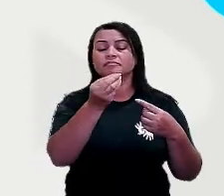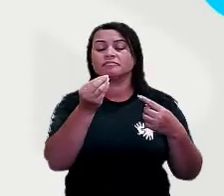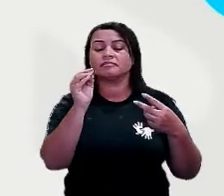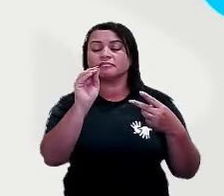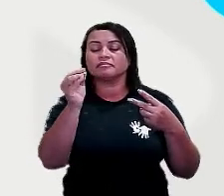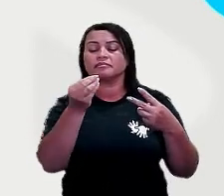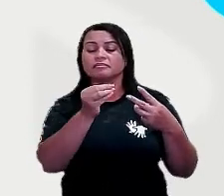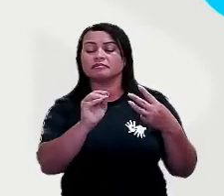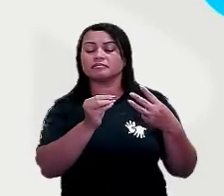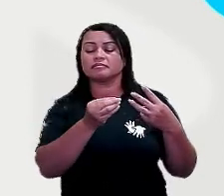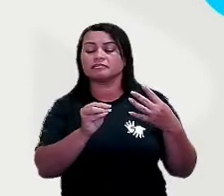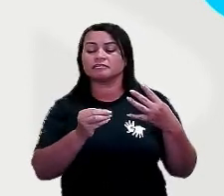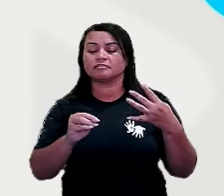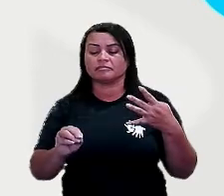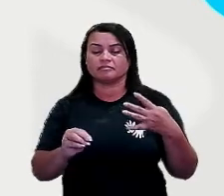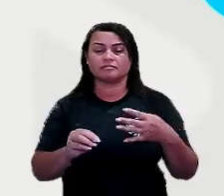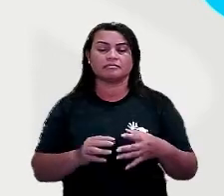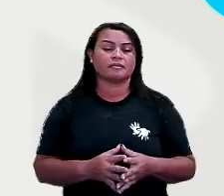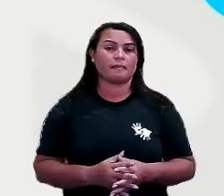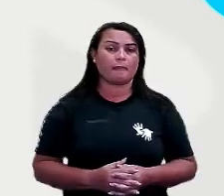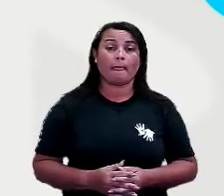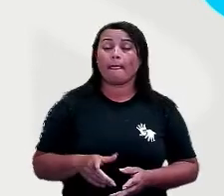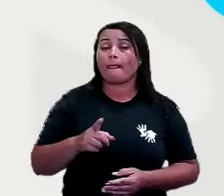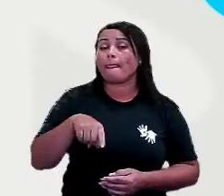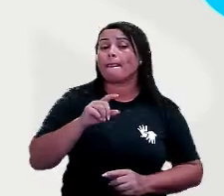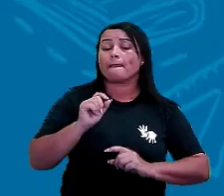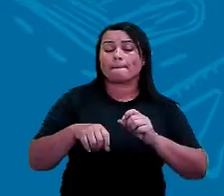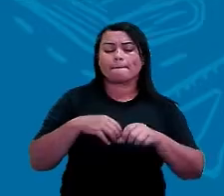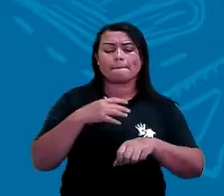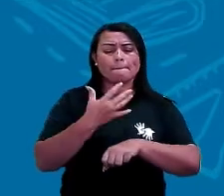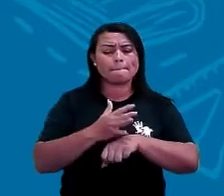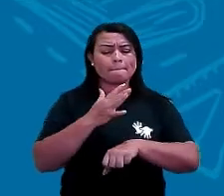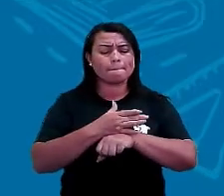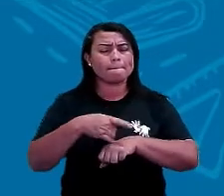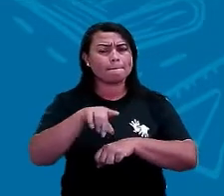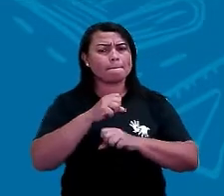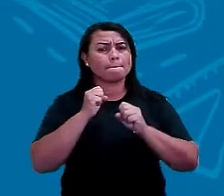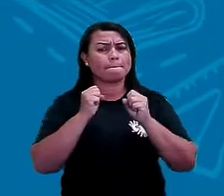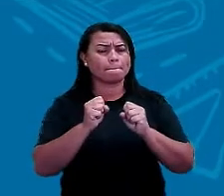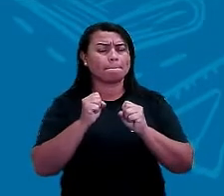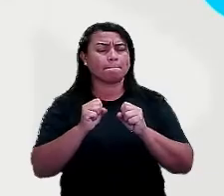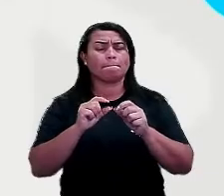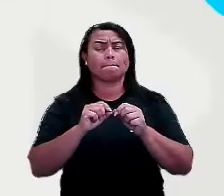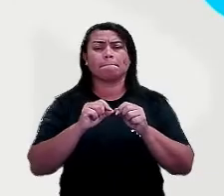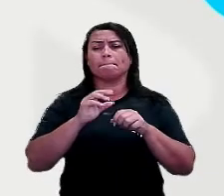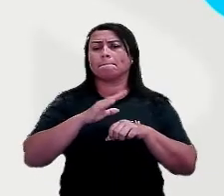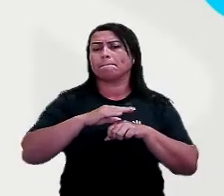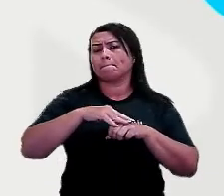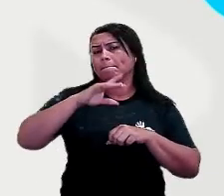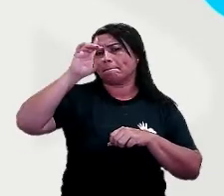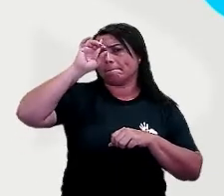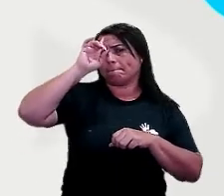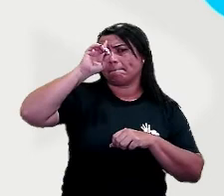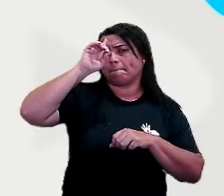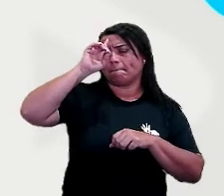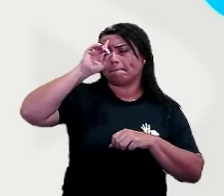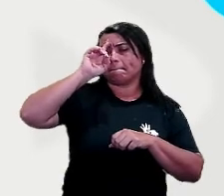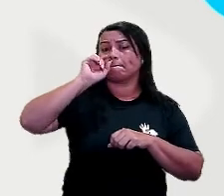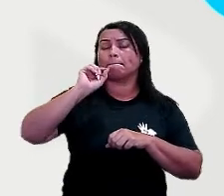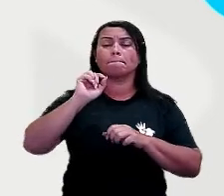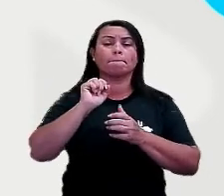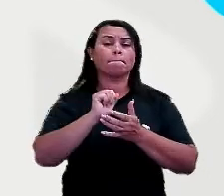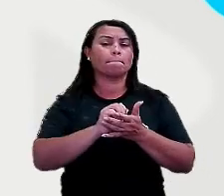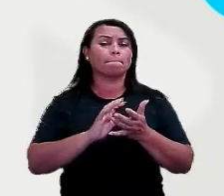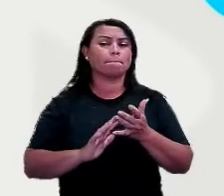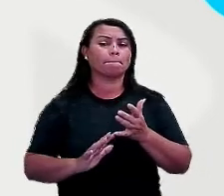esse texto. Isso aí, pessoal, é uma prática que vocês podem fazer no dia a dia, né? Com as